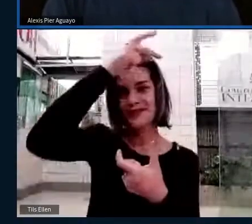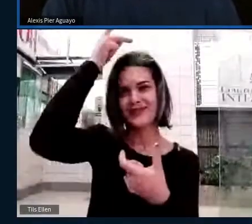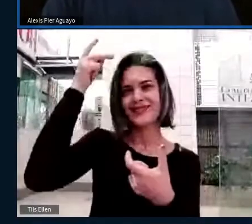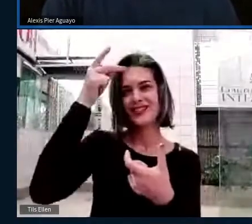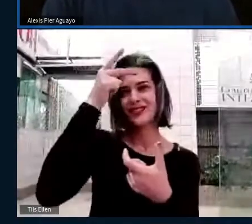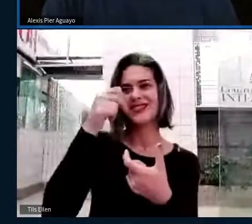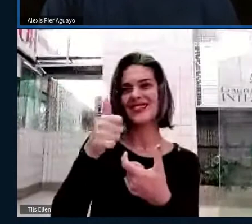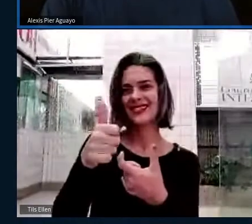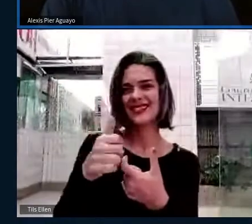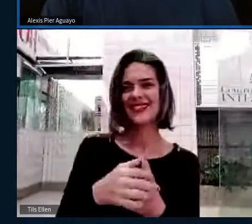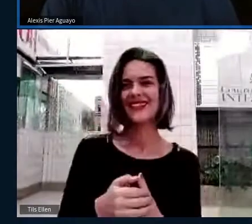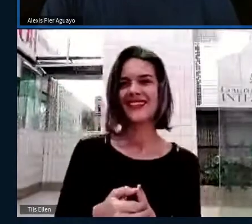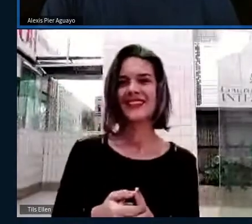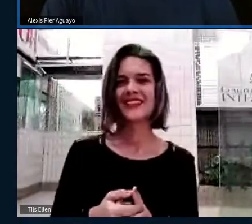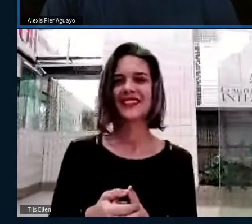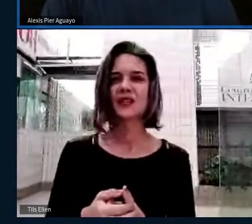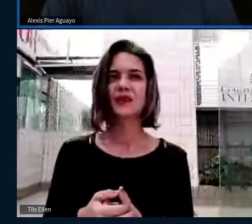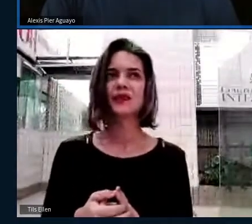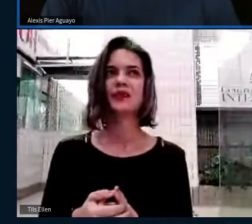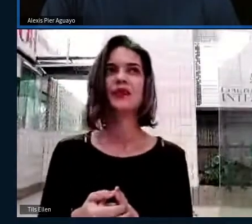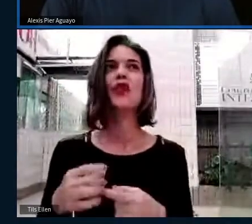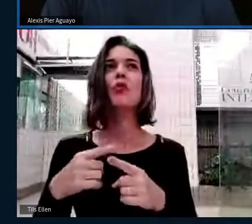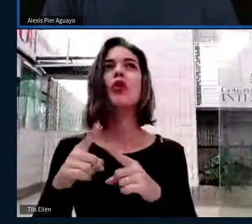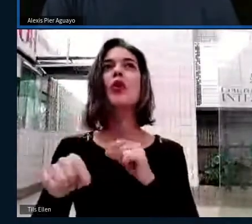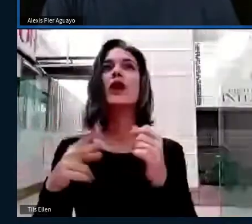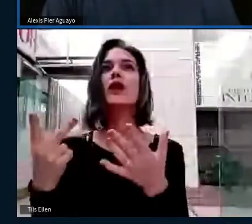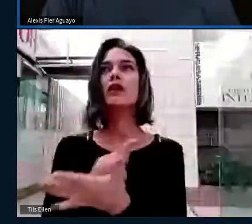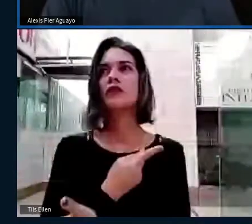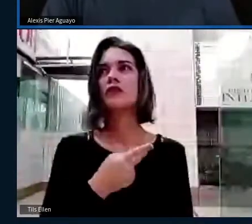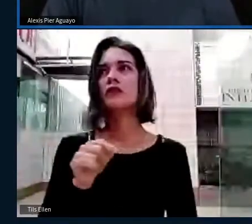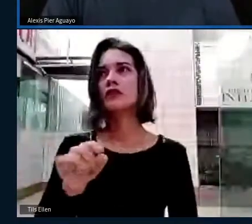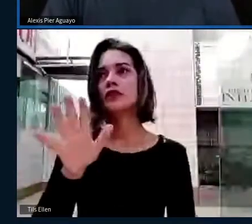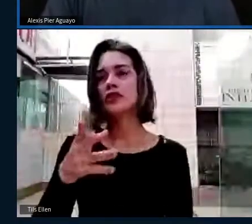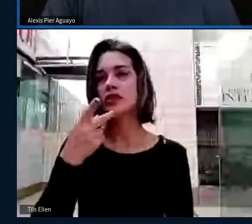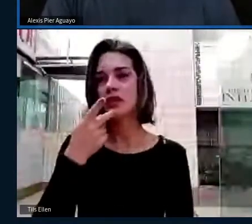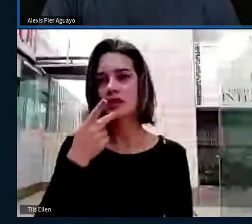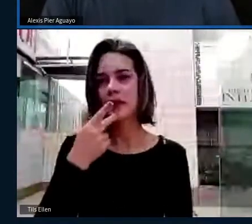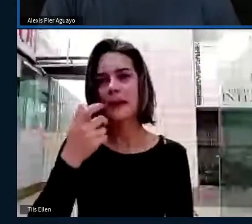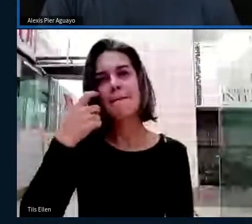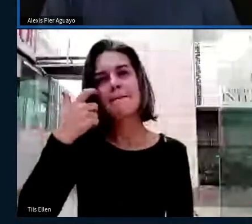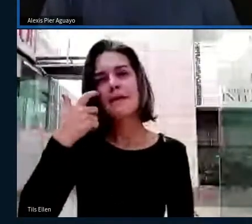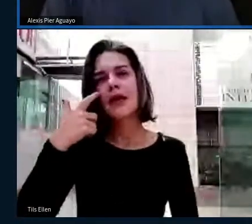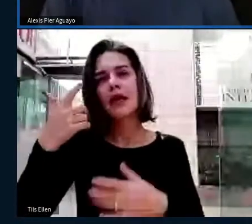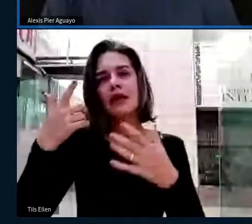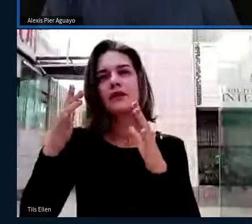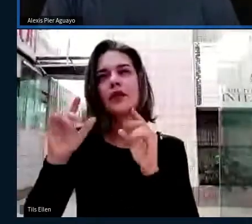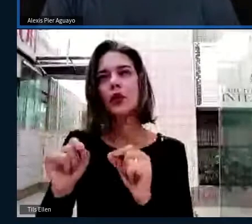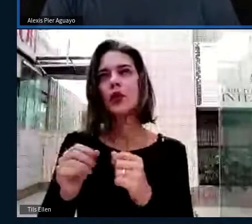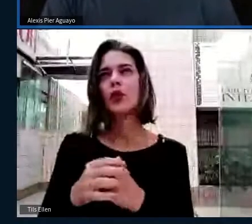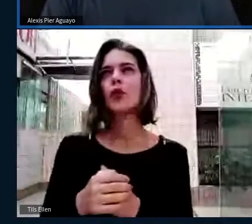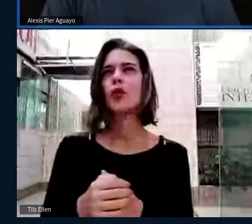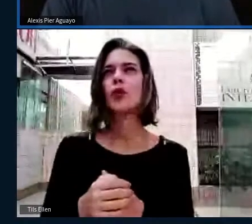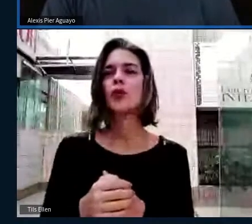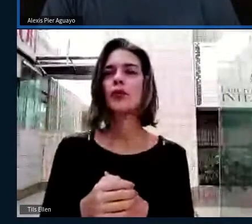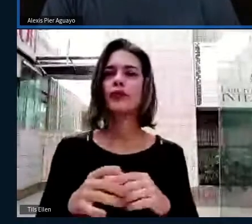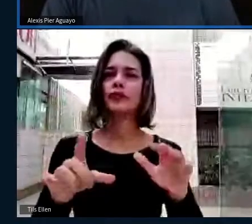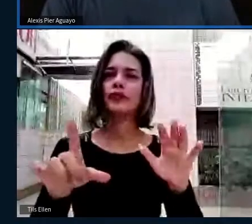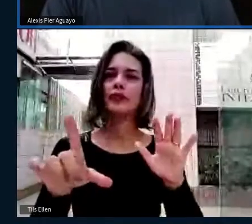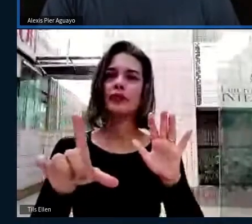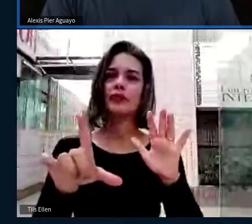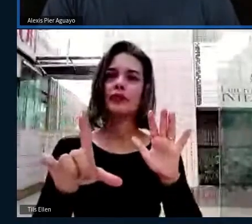Perfeito. É porque é o seguinte, é como você pensar da seguinte maneira. As leis de Deus